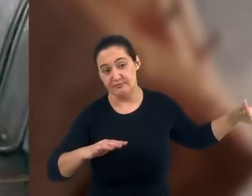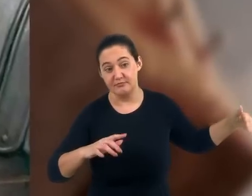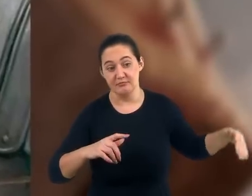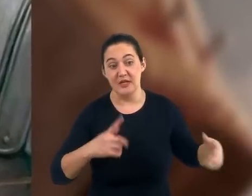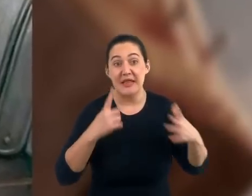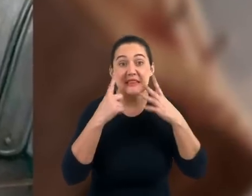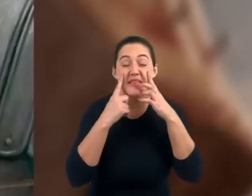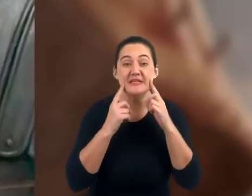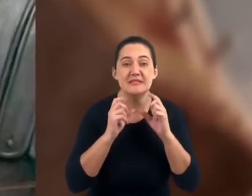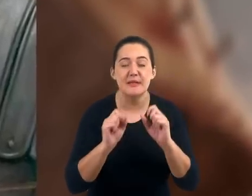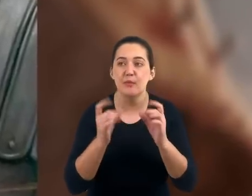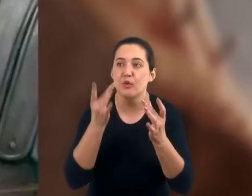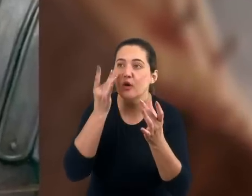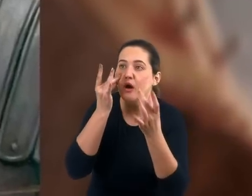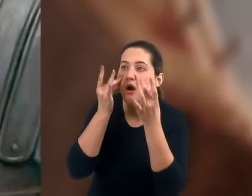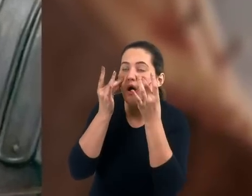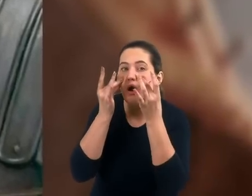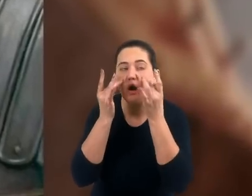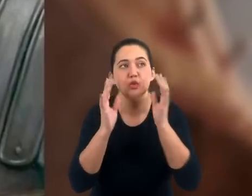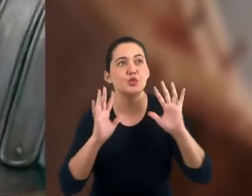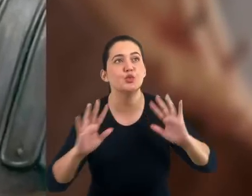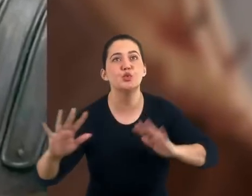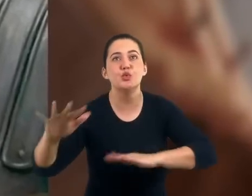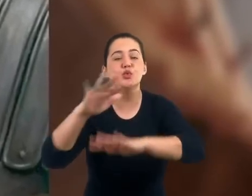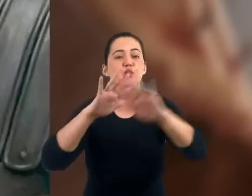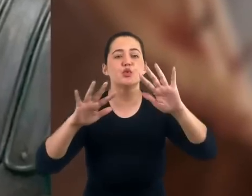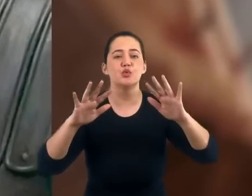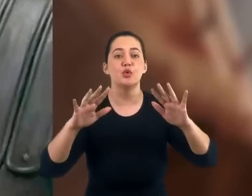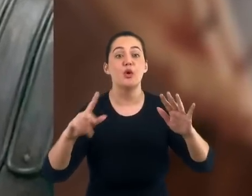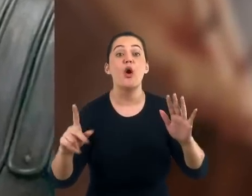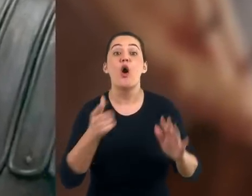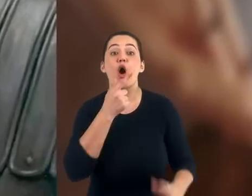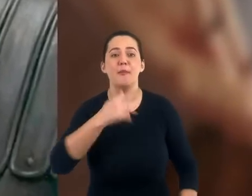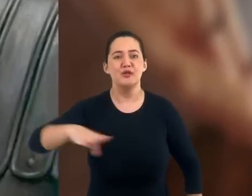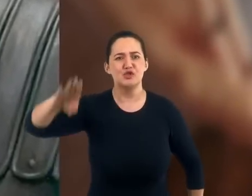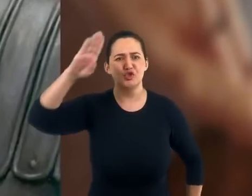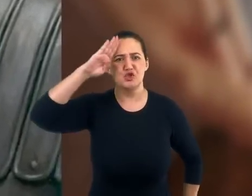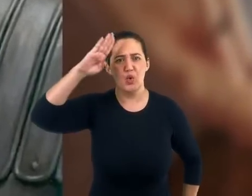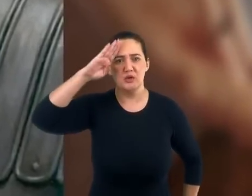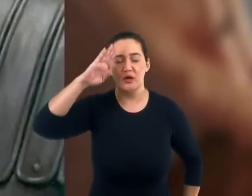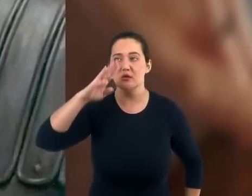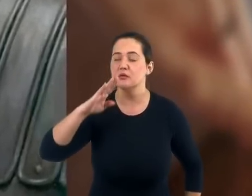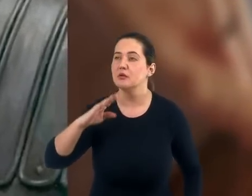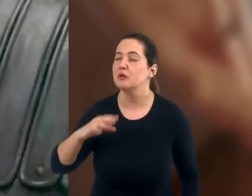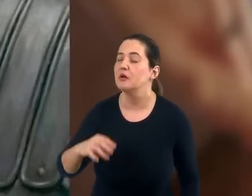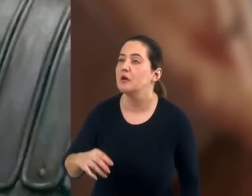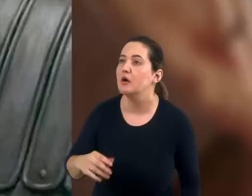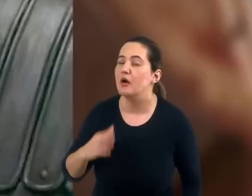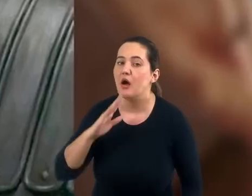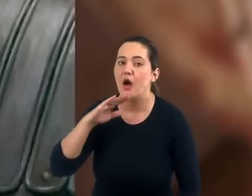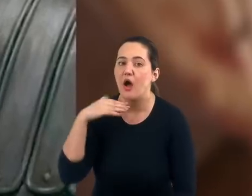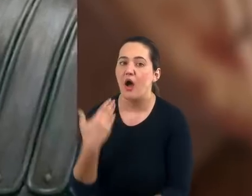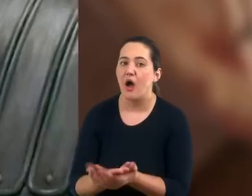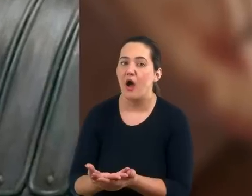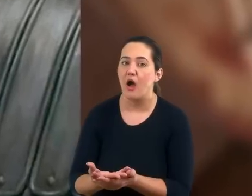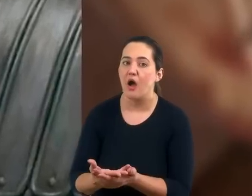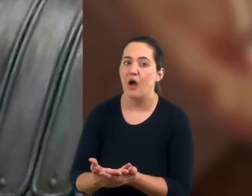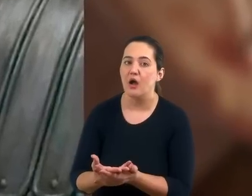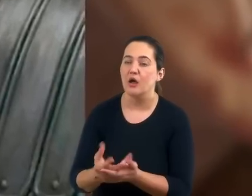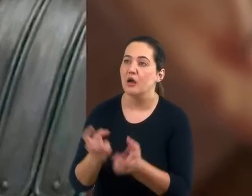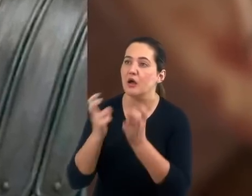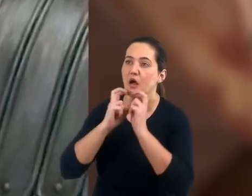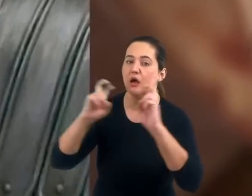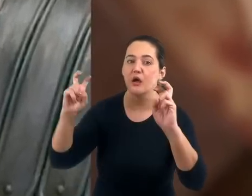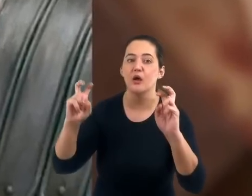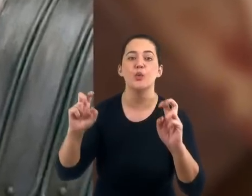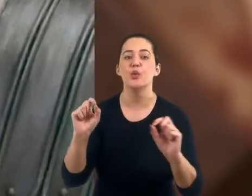Como testemunha ocular de todos esses eventos, até o centurião romano ficou admirado com o que viu e exclamou, o que